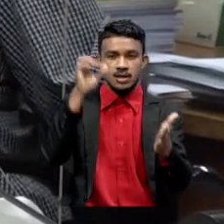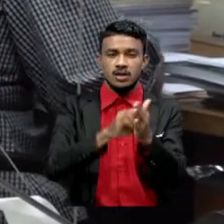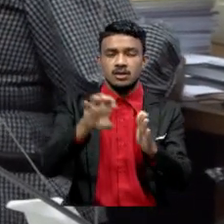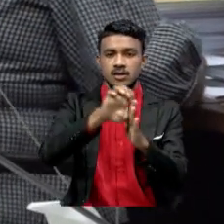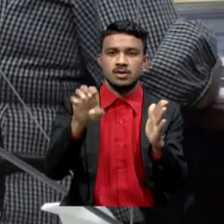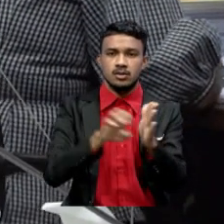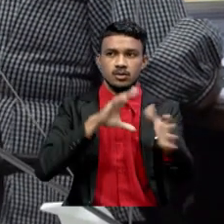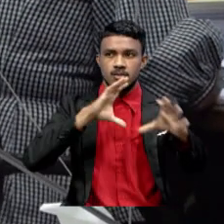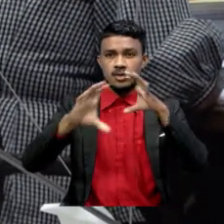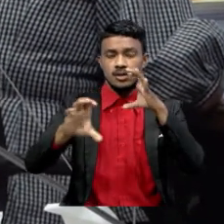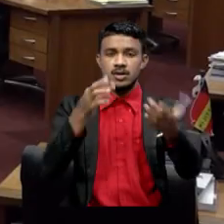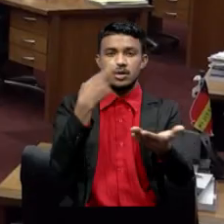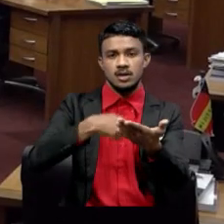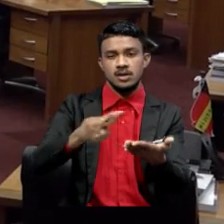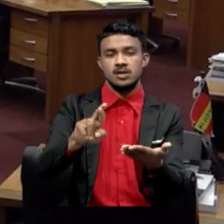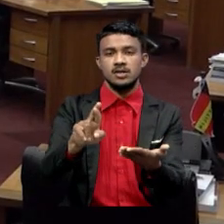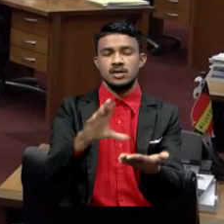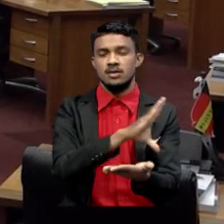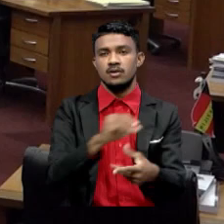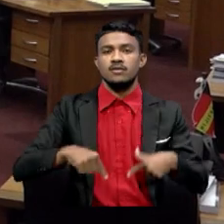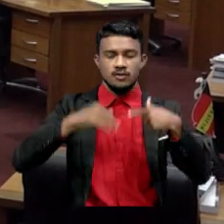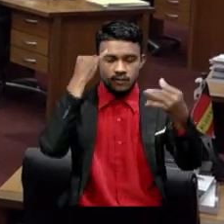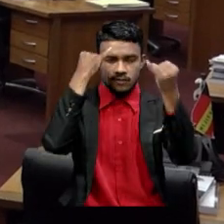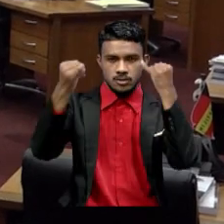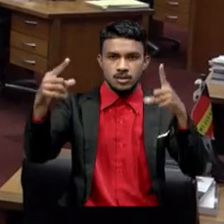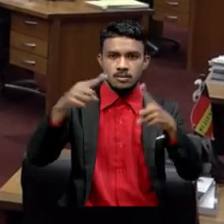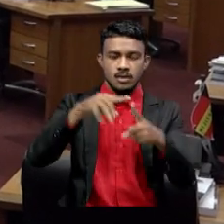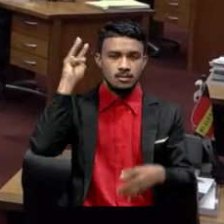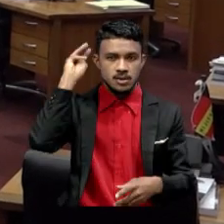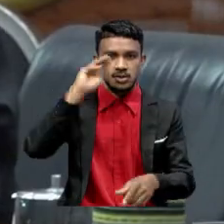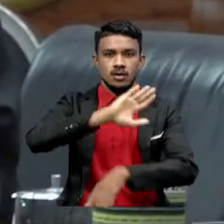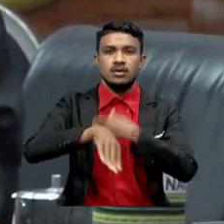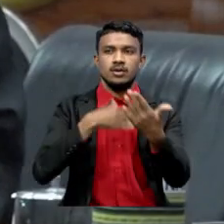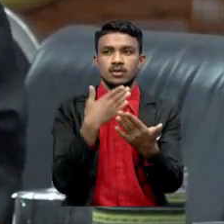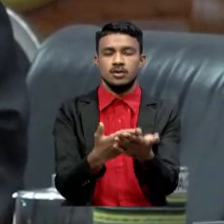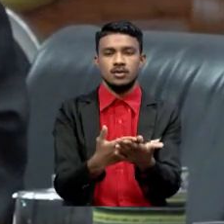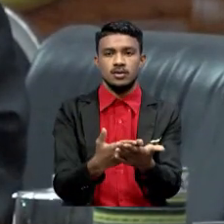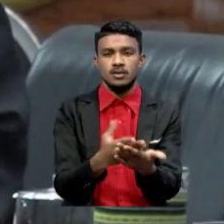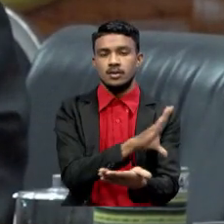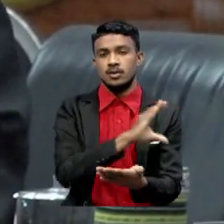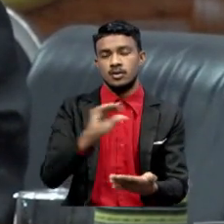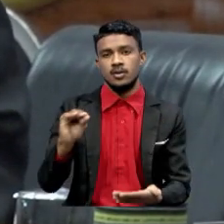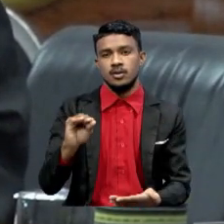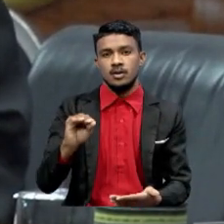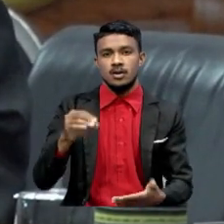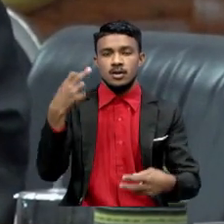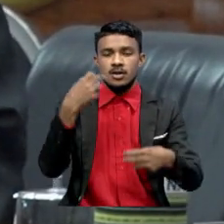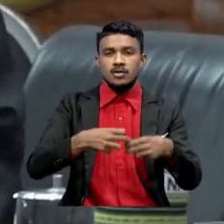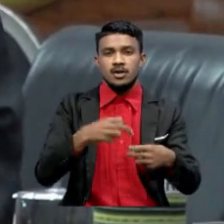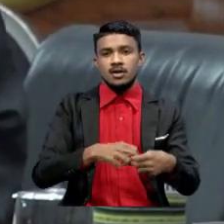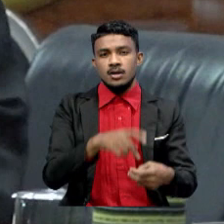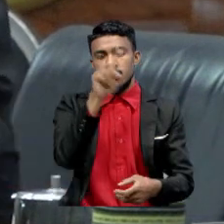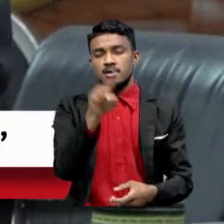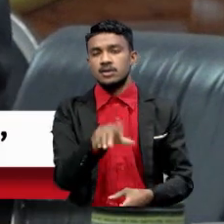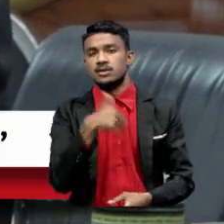Social resiste a ela, não se informa ba ministério relevante. Preocupação selo ao resista tiona,